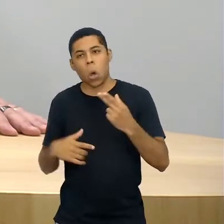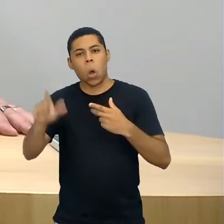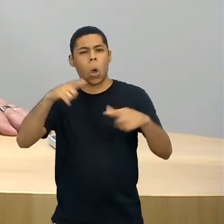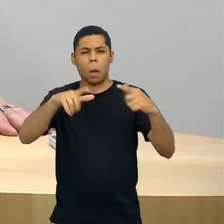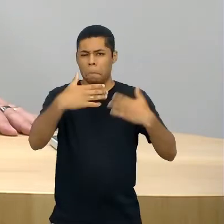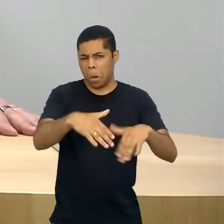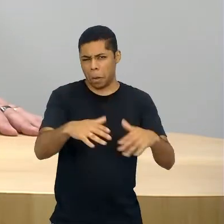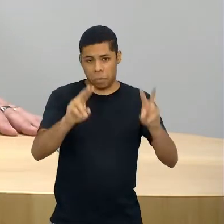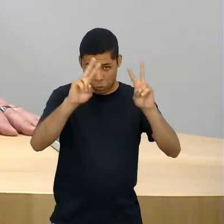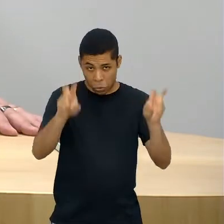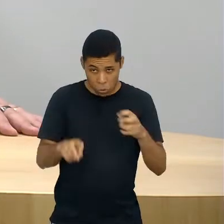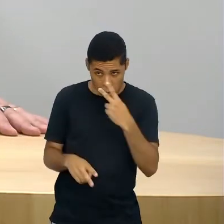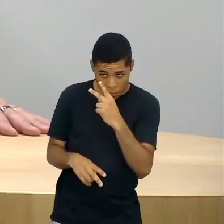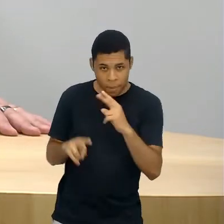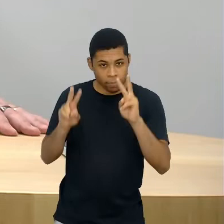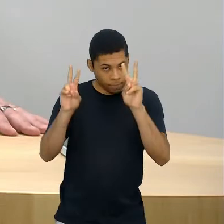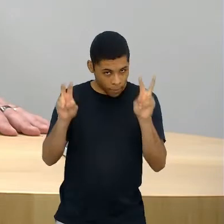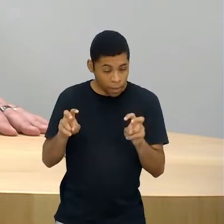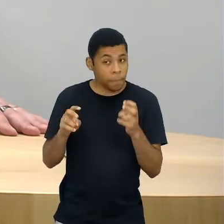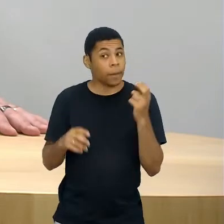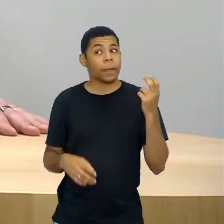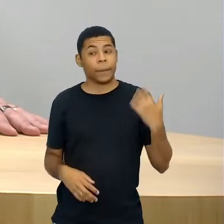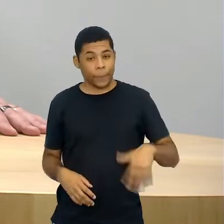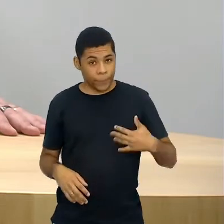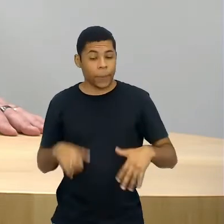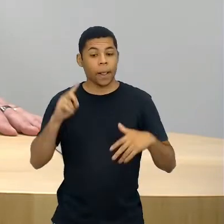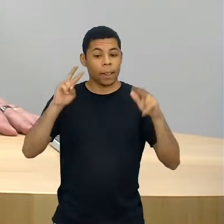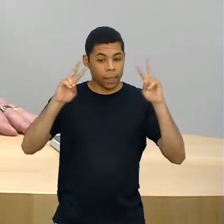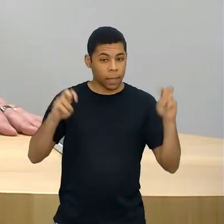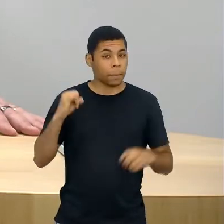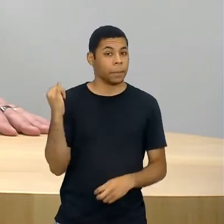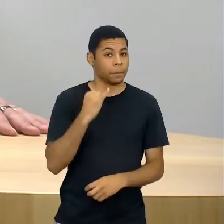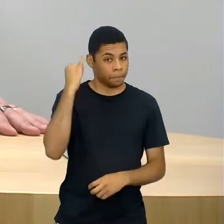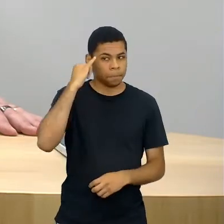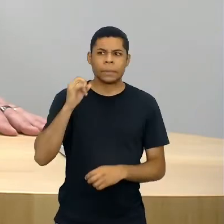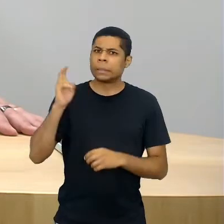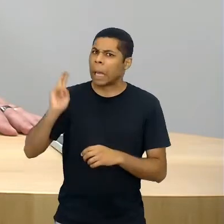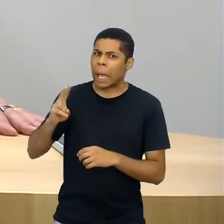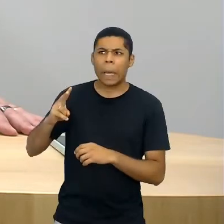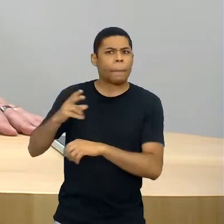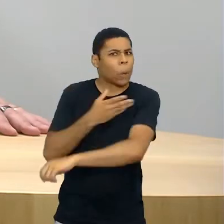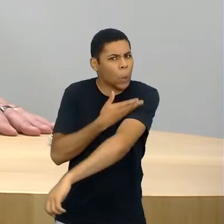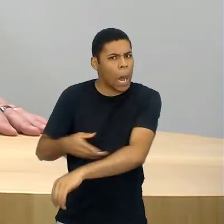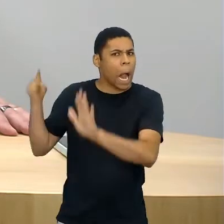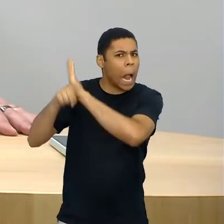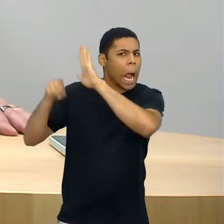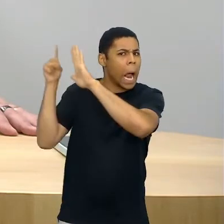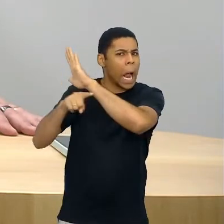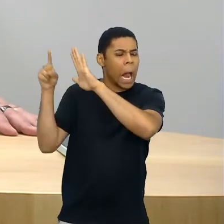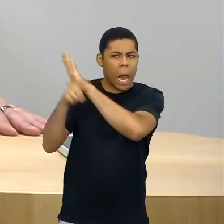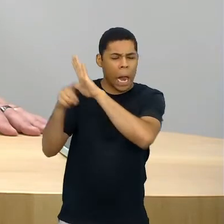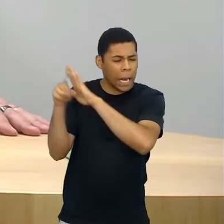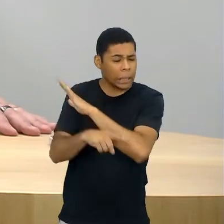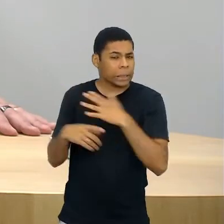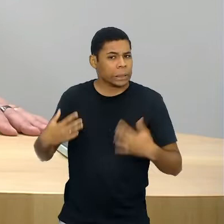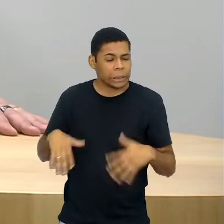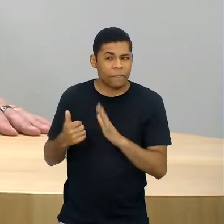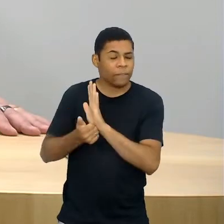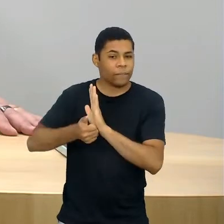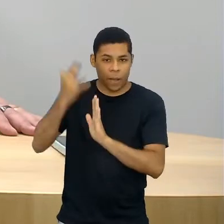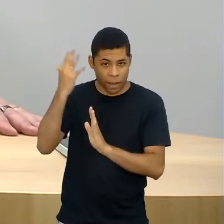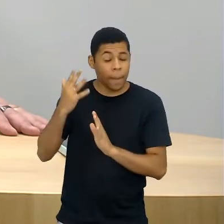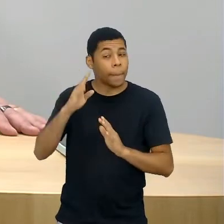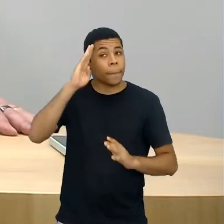aí relacionado com o tema, que é um tema sempre, né, abordado aí pelos vestibulares aí, principalmente aí